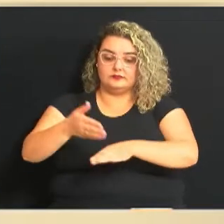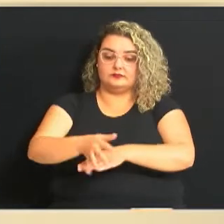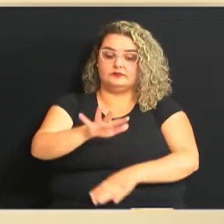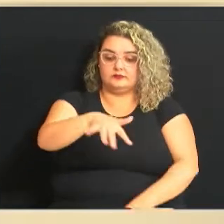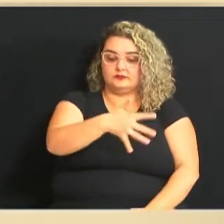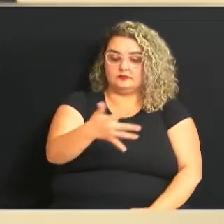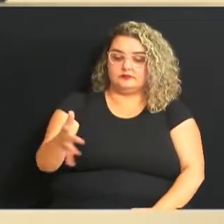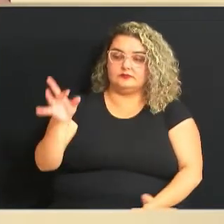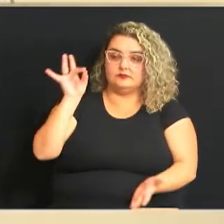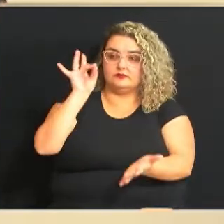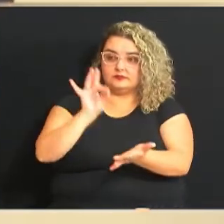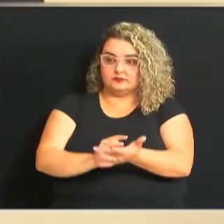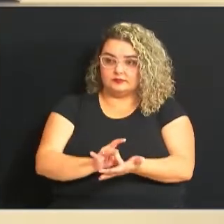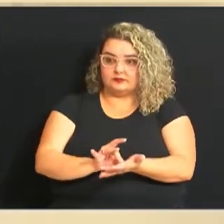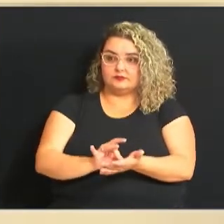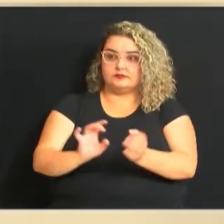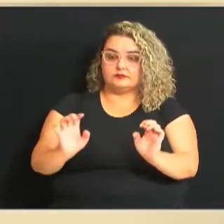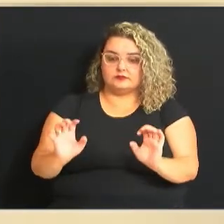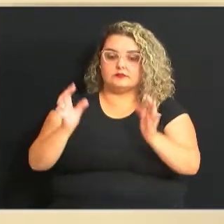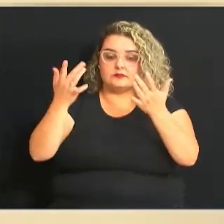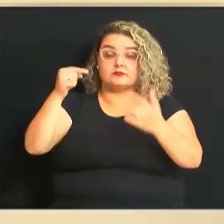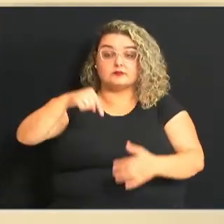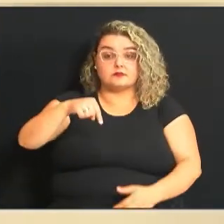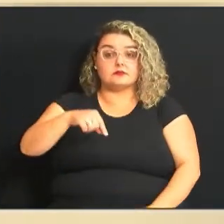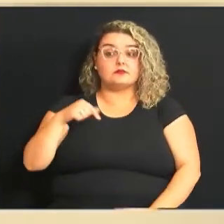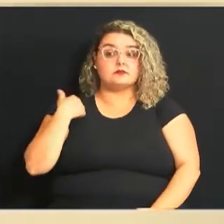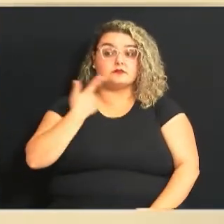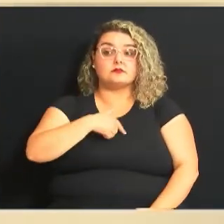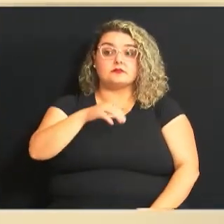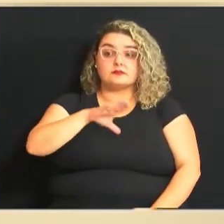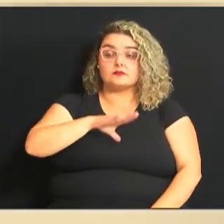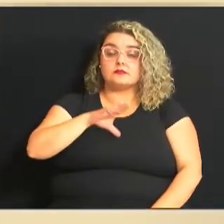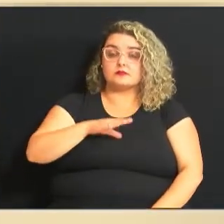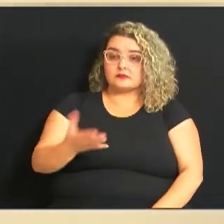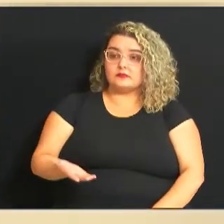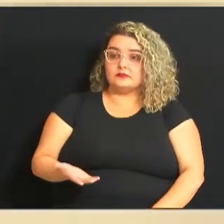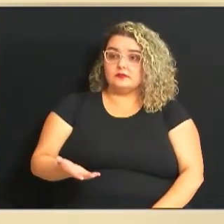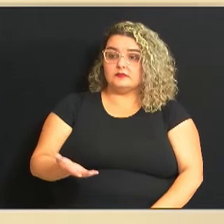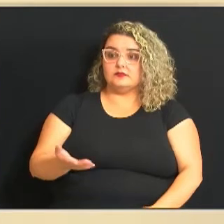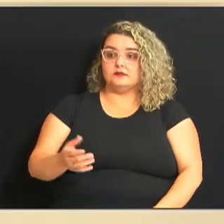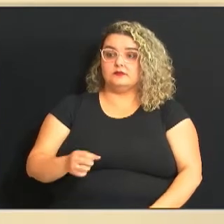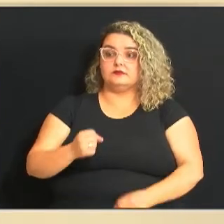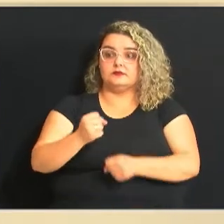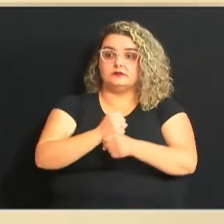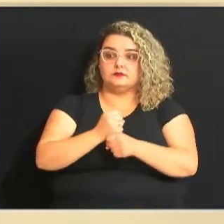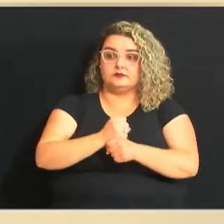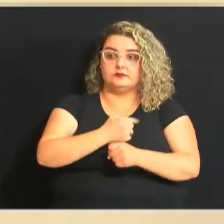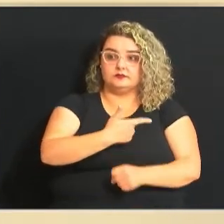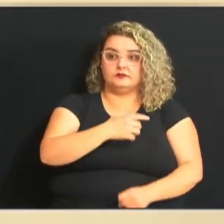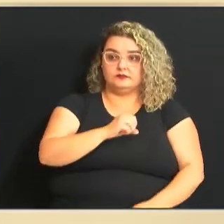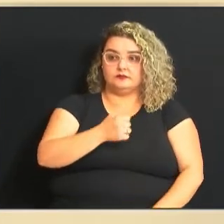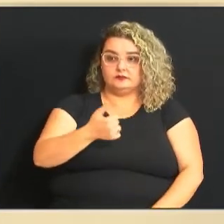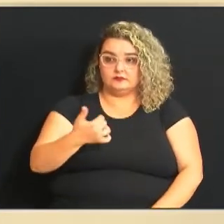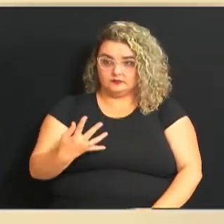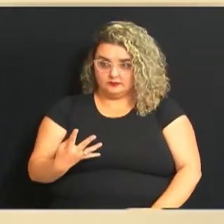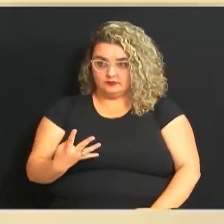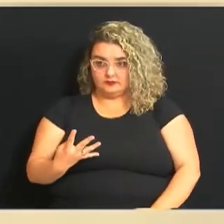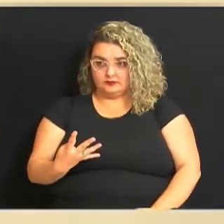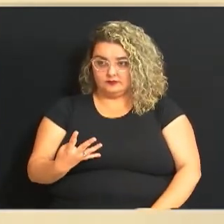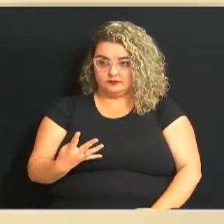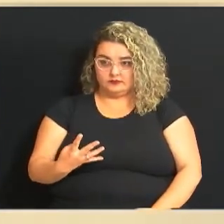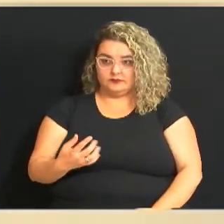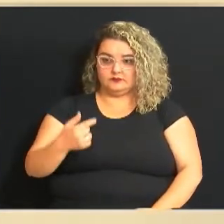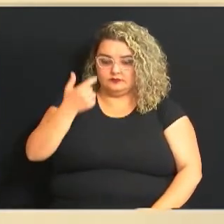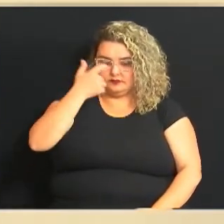Contudo, o autor retirou o projeto da pauta para fazer um aperfeiçoamento à proposta, ou seja, a matéria foi adiada